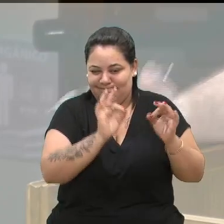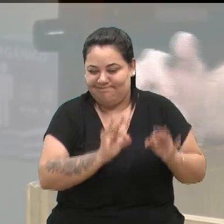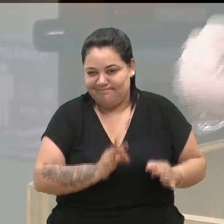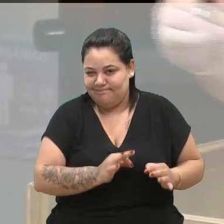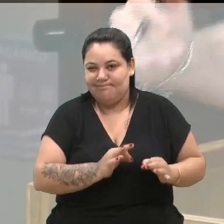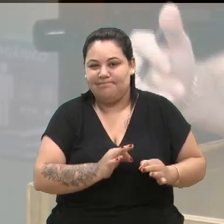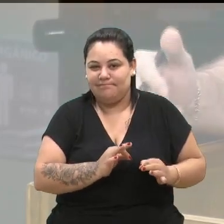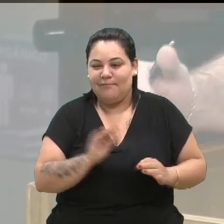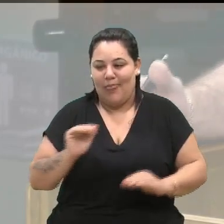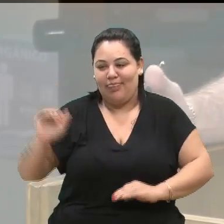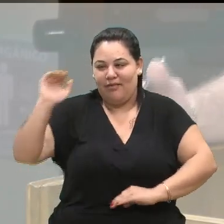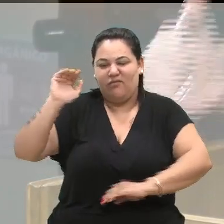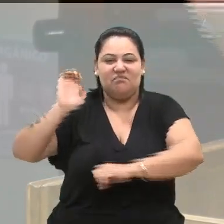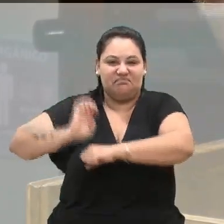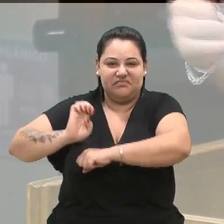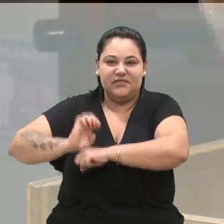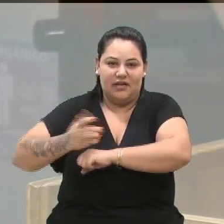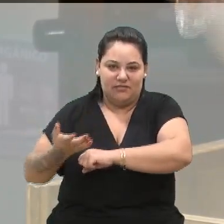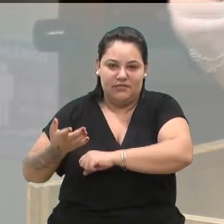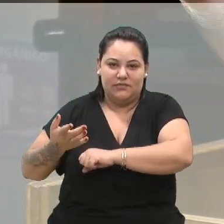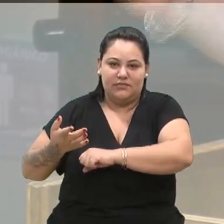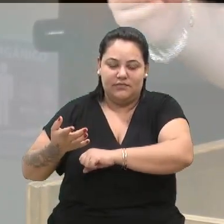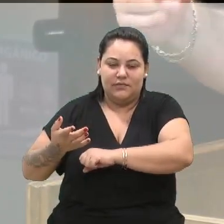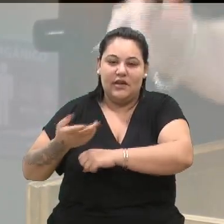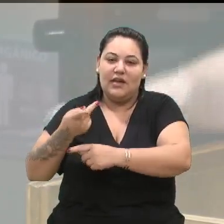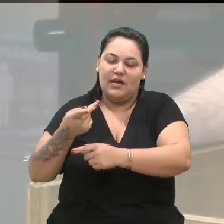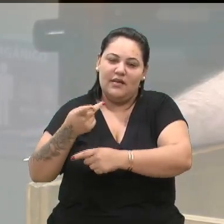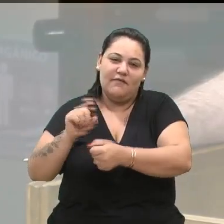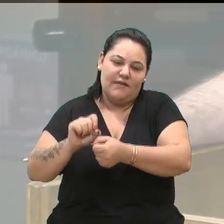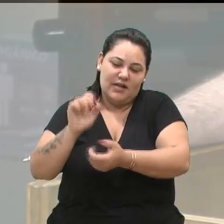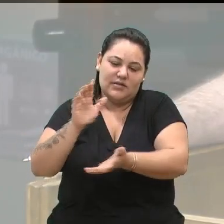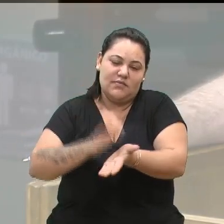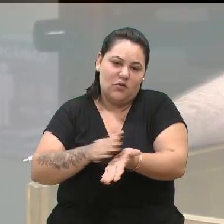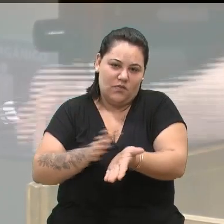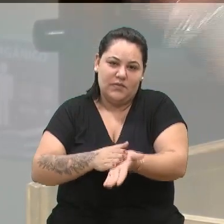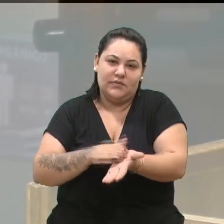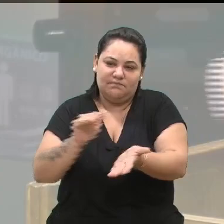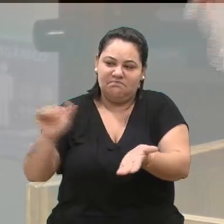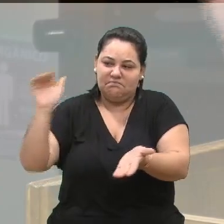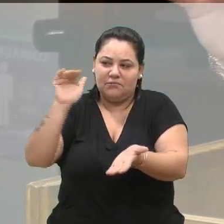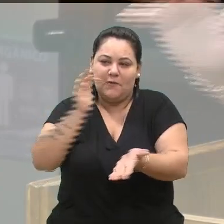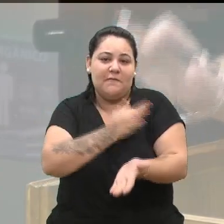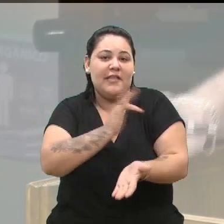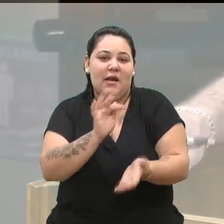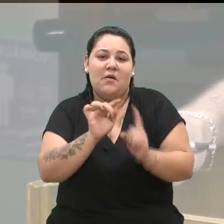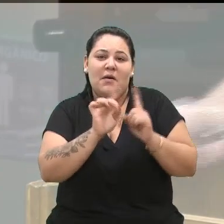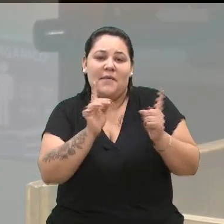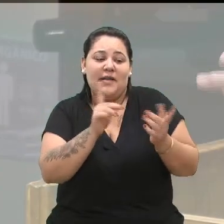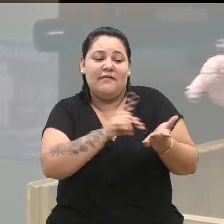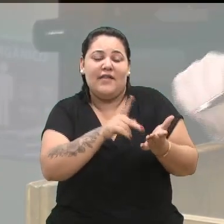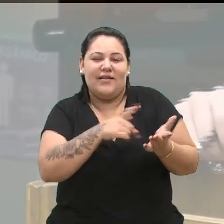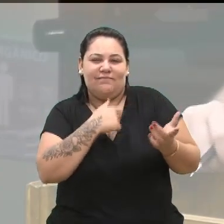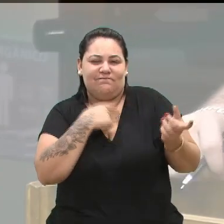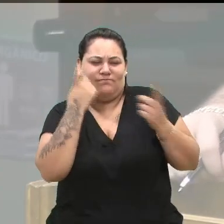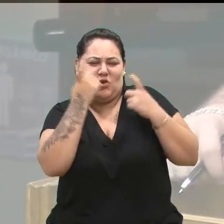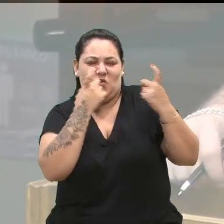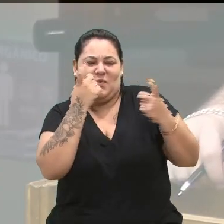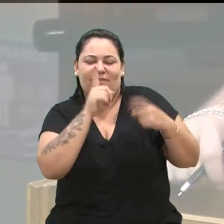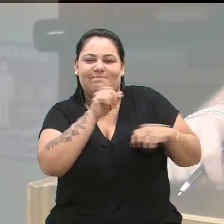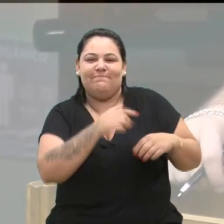a nível estadual e que fazem essa cobrança ao nível federal. Mas o que mais me preocupa é o